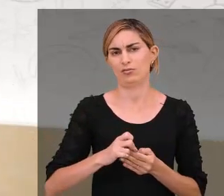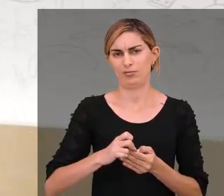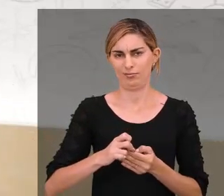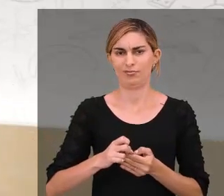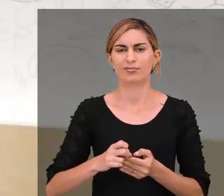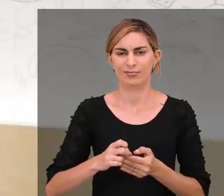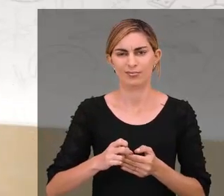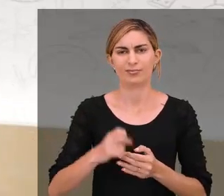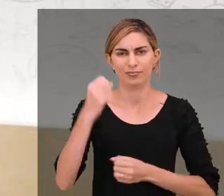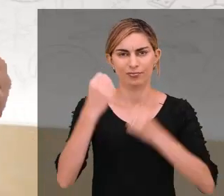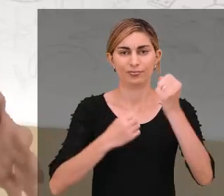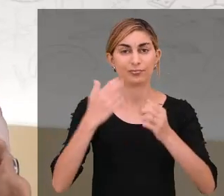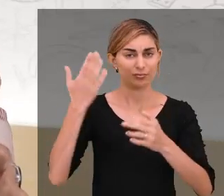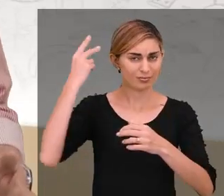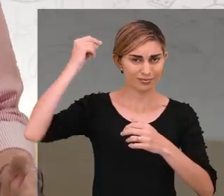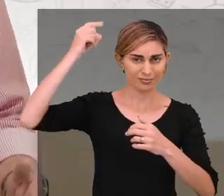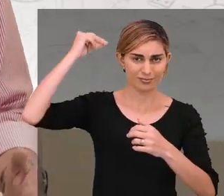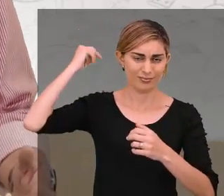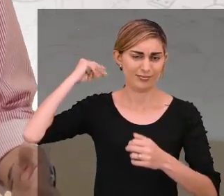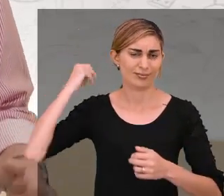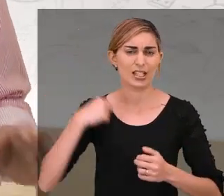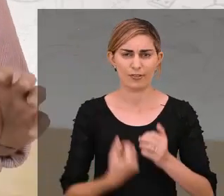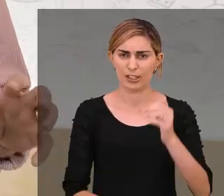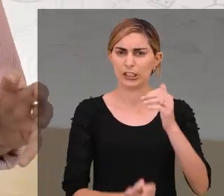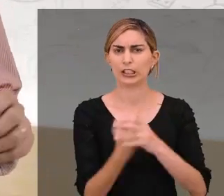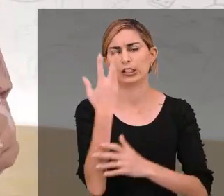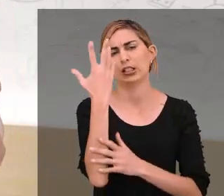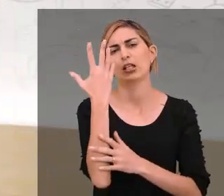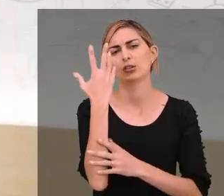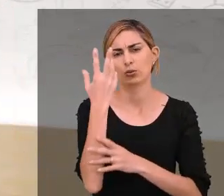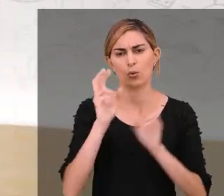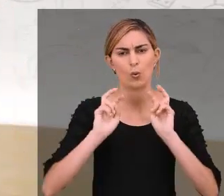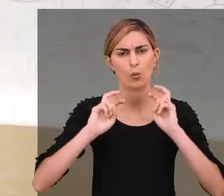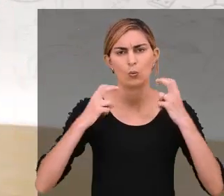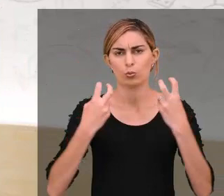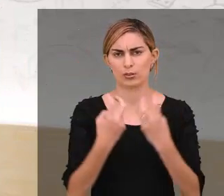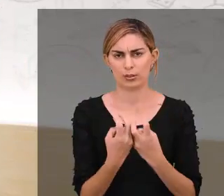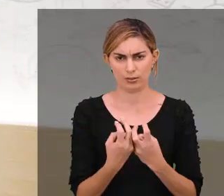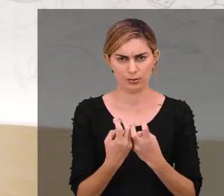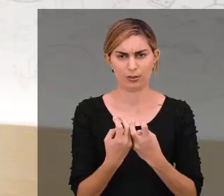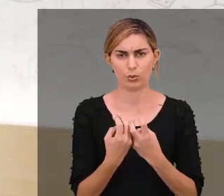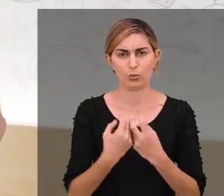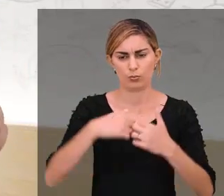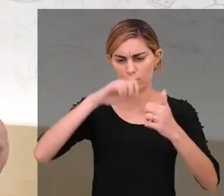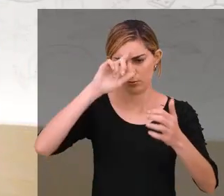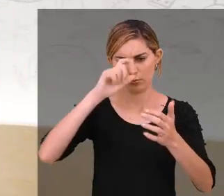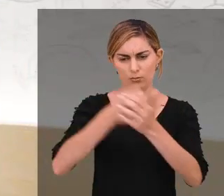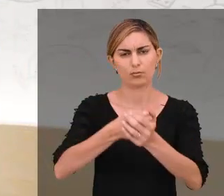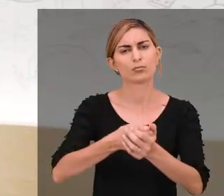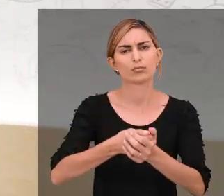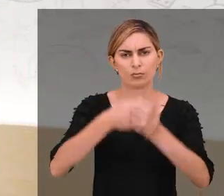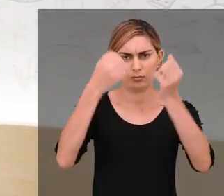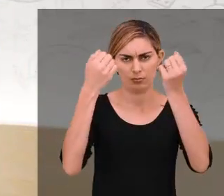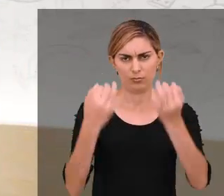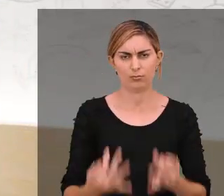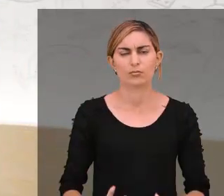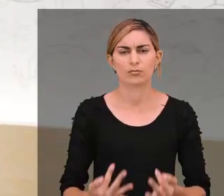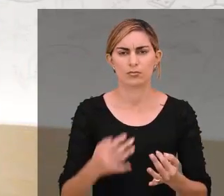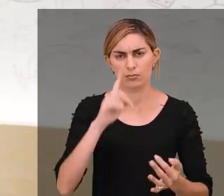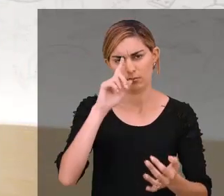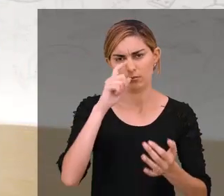industrialização. Naquela época foi criado um conselho que definiu, vamos dizer